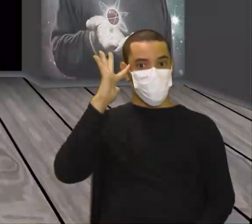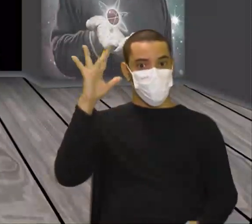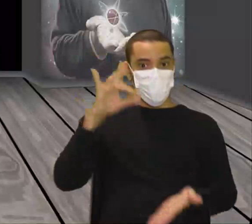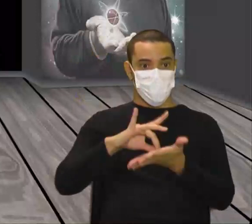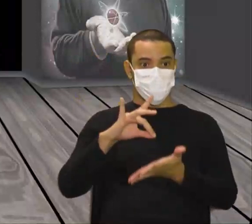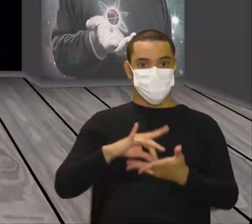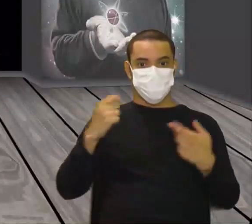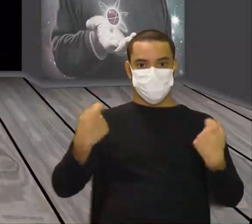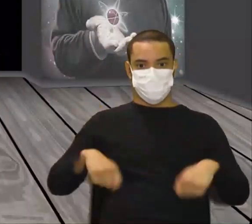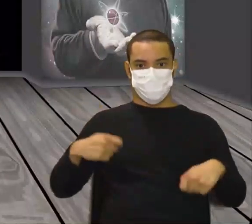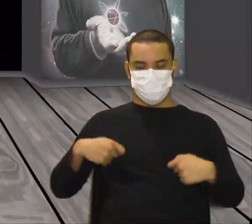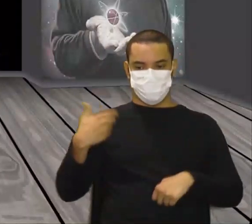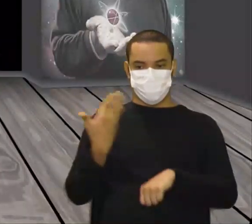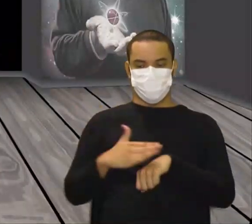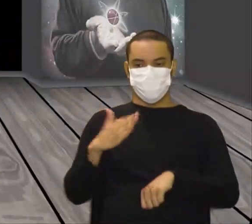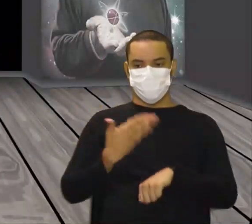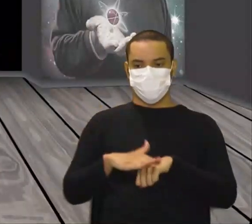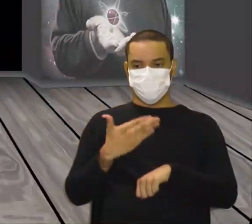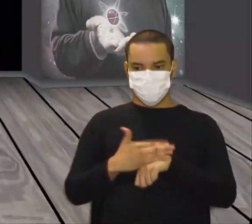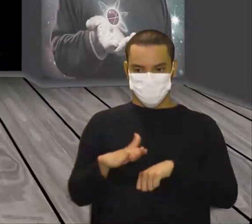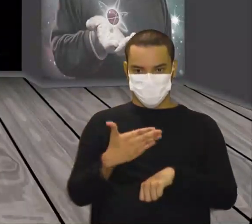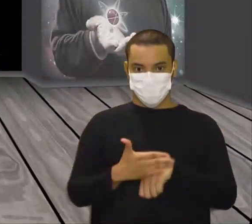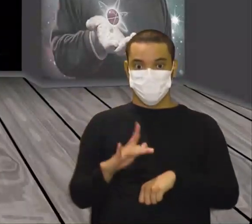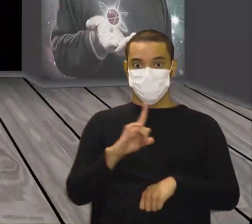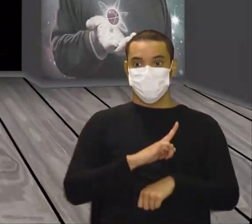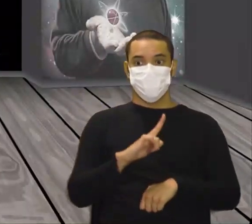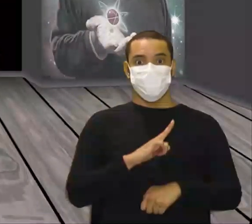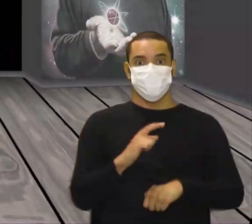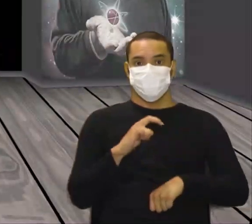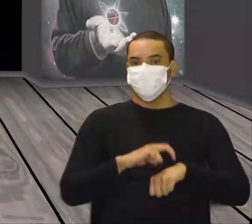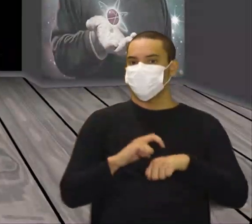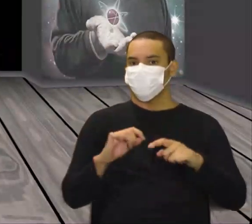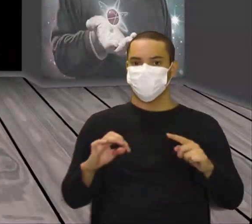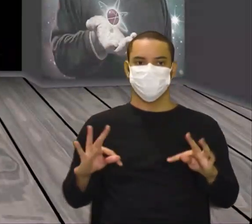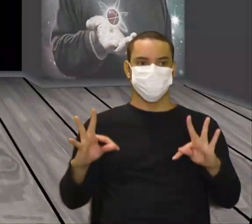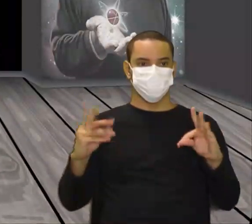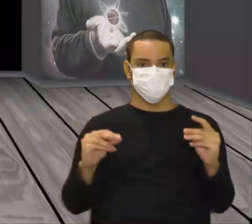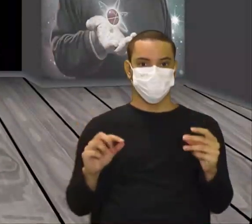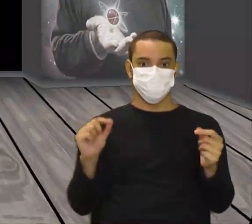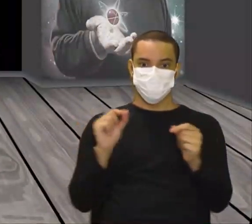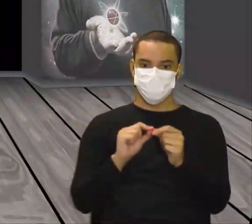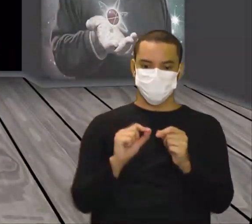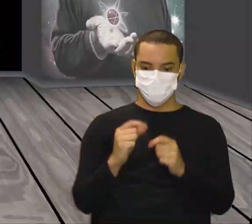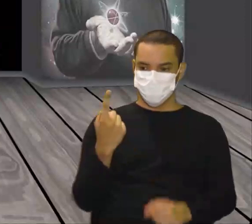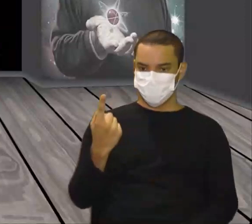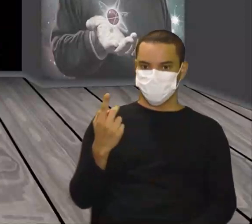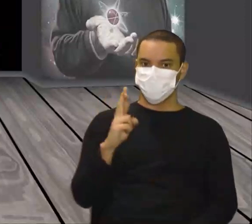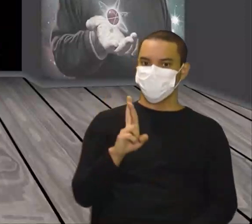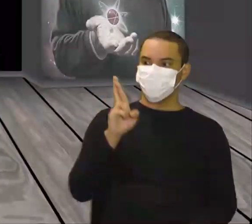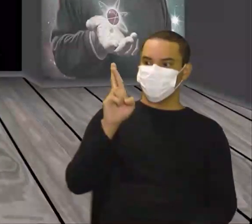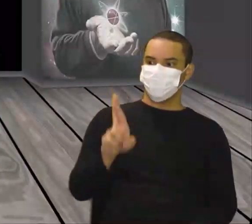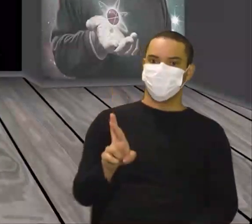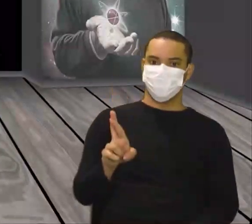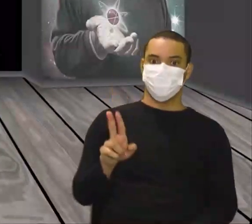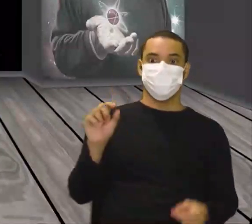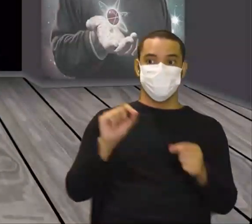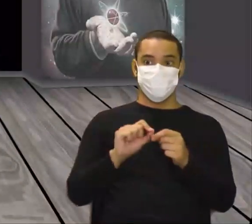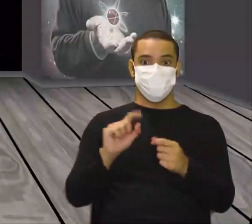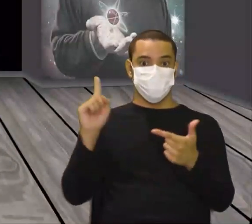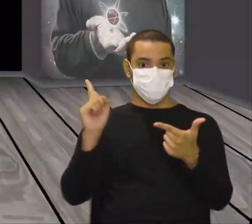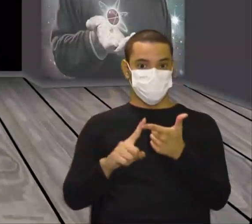ela na prática e tem que colocar toda uma situação. Vai fazer uma vez, beleza, deu um resultado. Você faz a